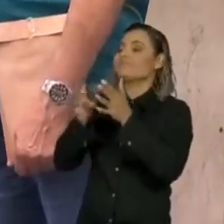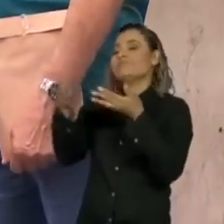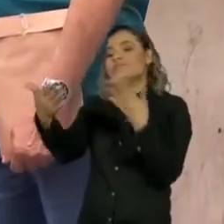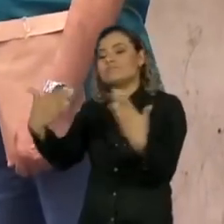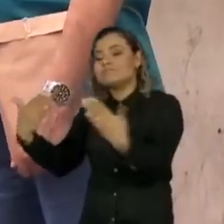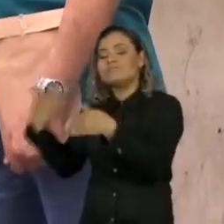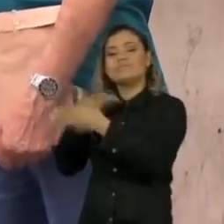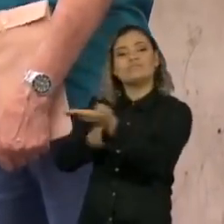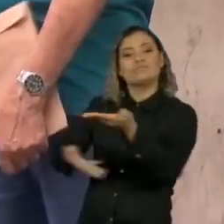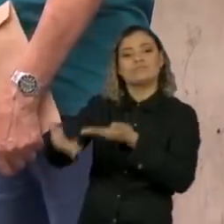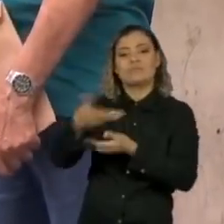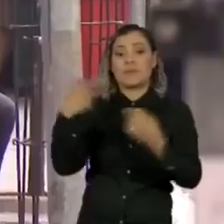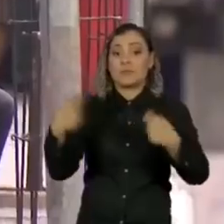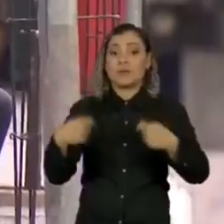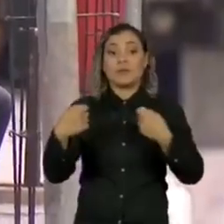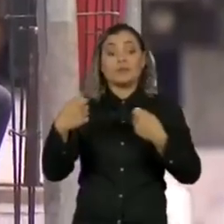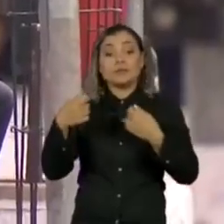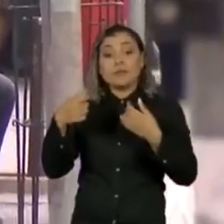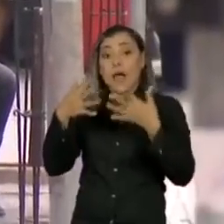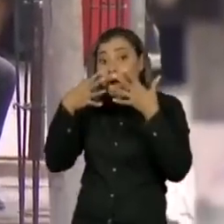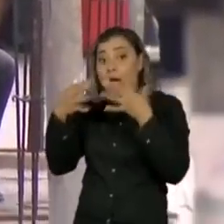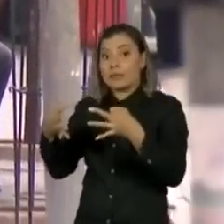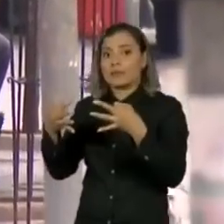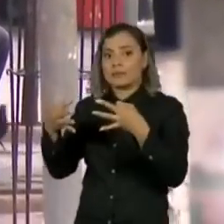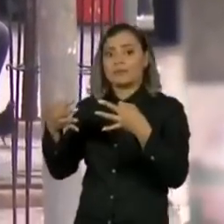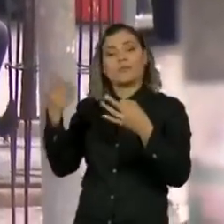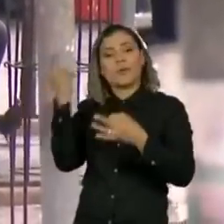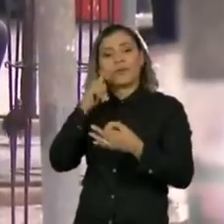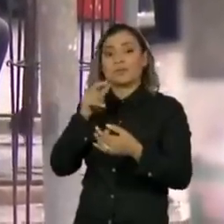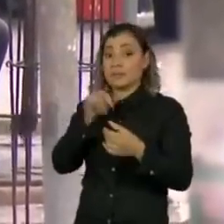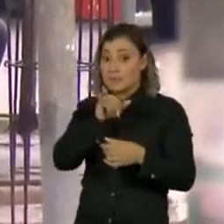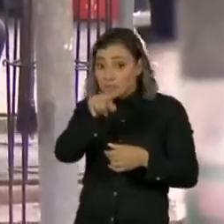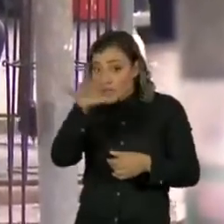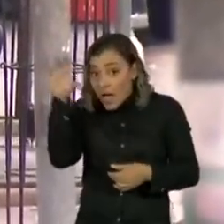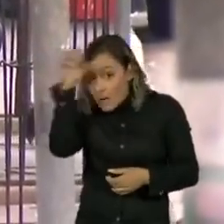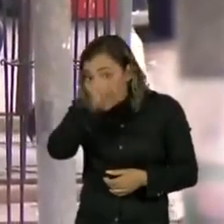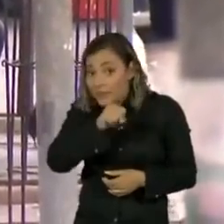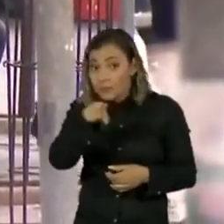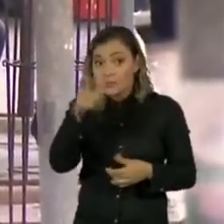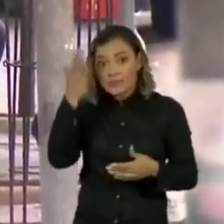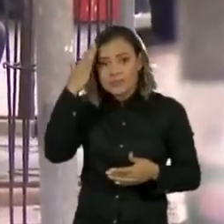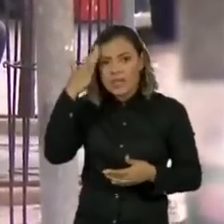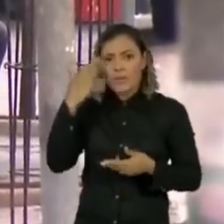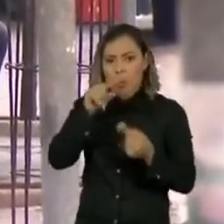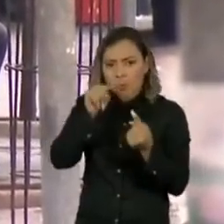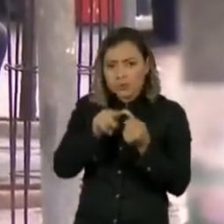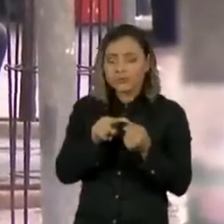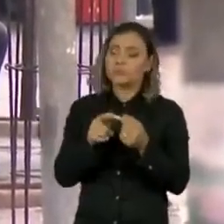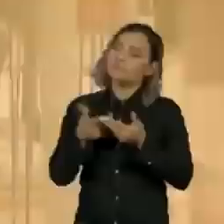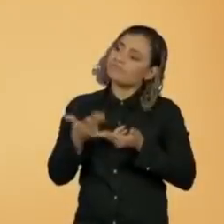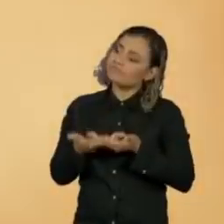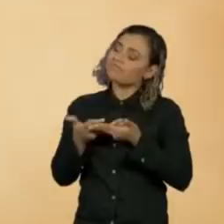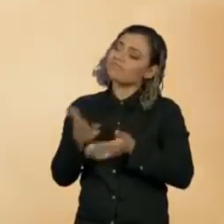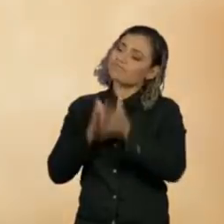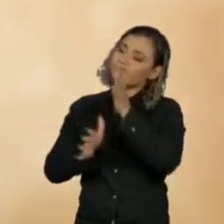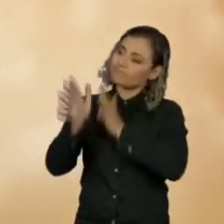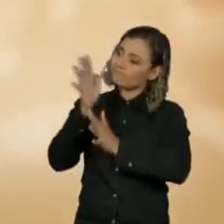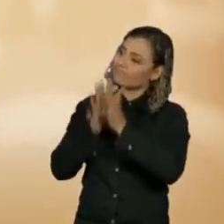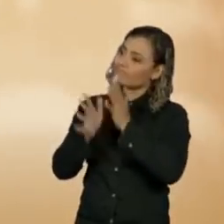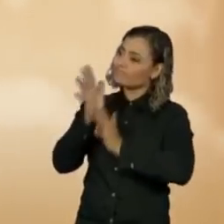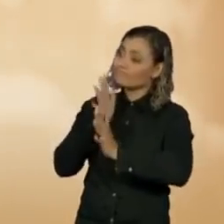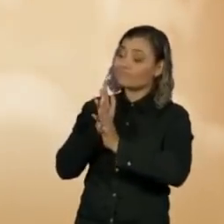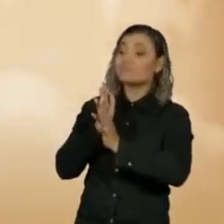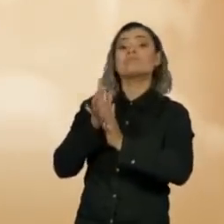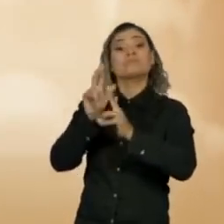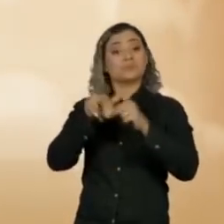preciso ouvir para ser ouvido. Se saber ouvir faz parte das suas metas de 2020, aí